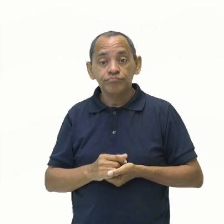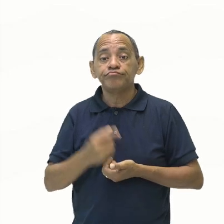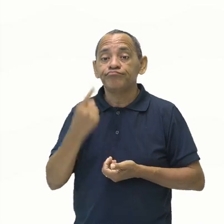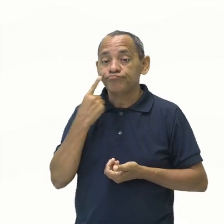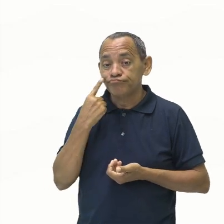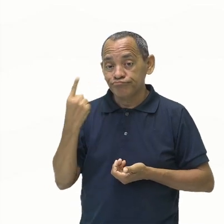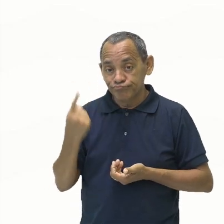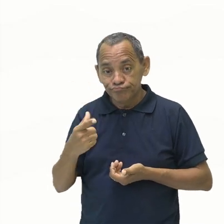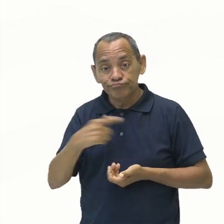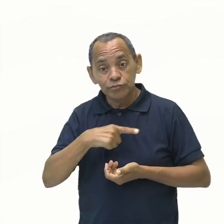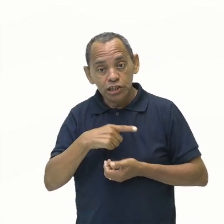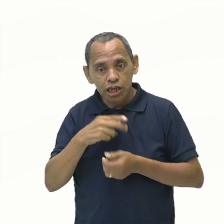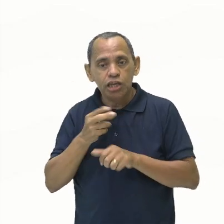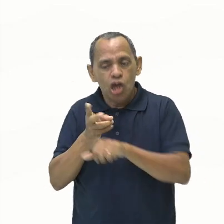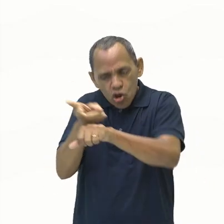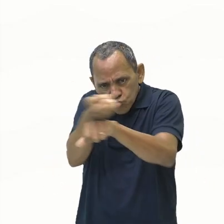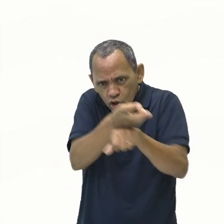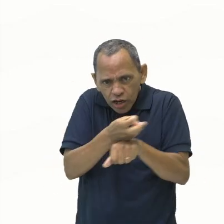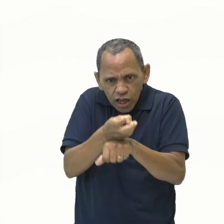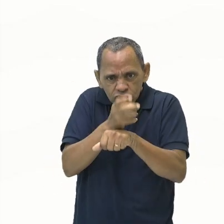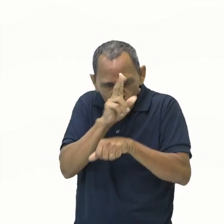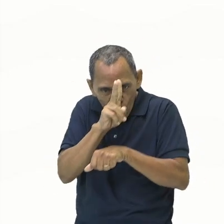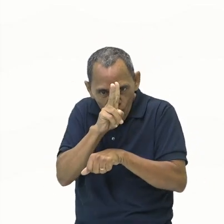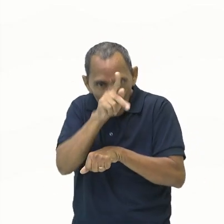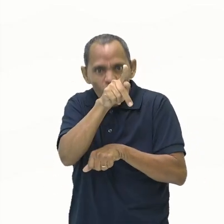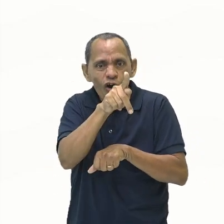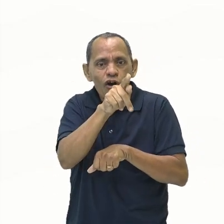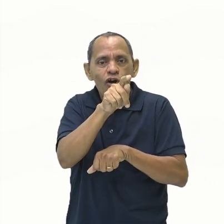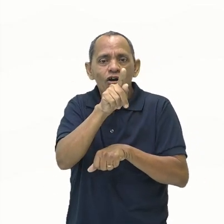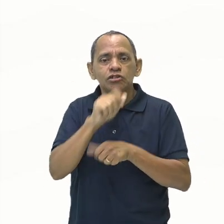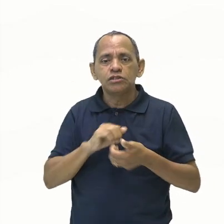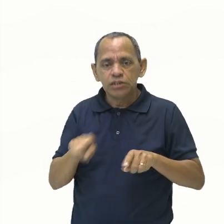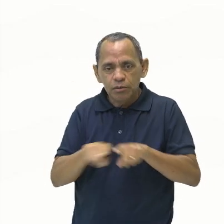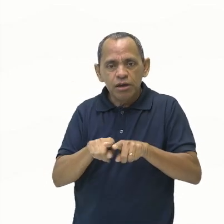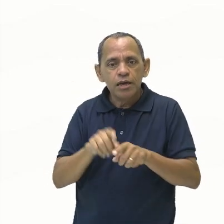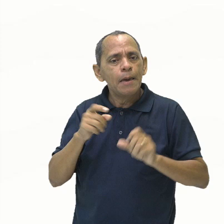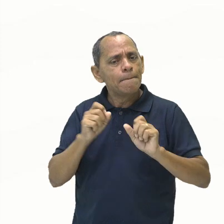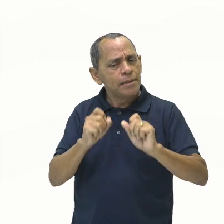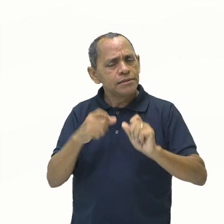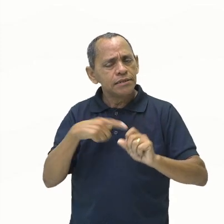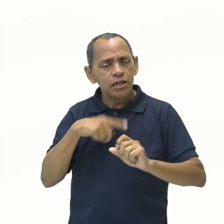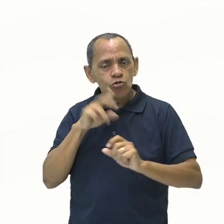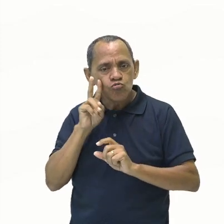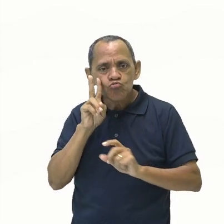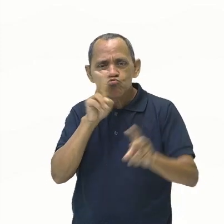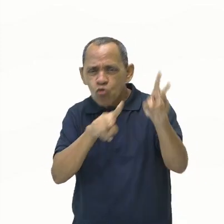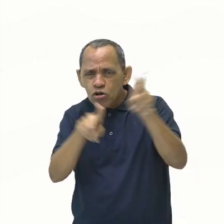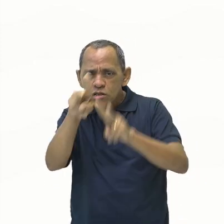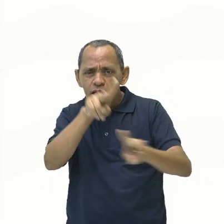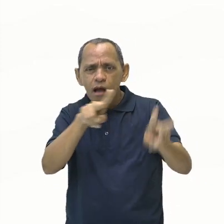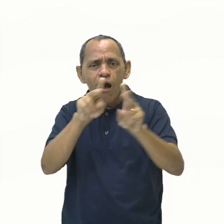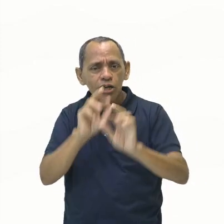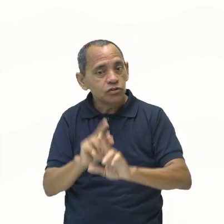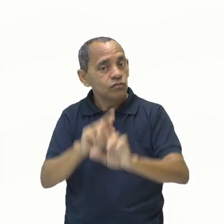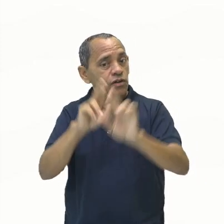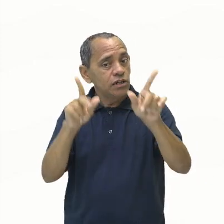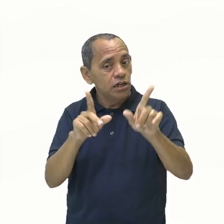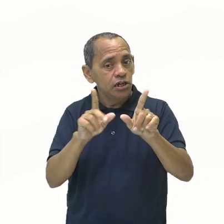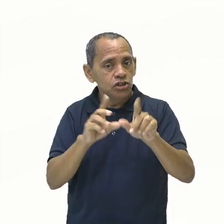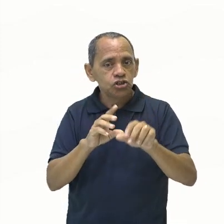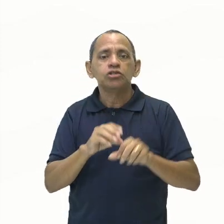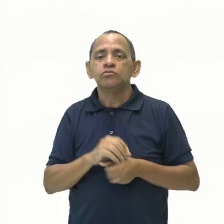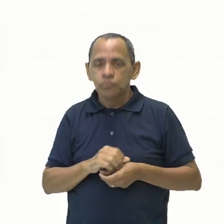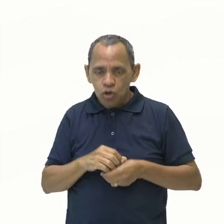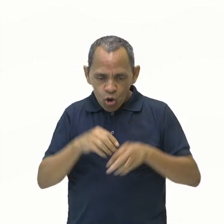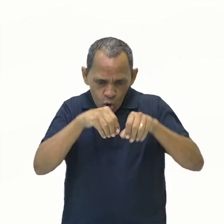se tem essa exploração intensiva, precisa ter um olhar diferenciado, porque os minérios, no